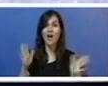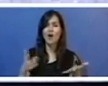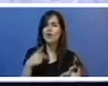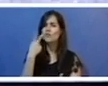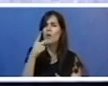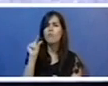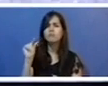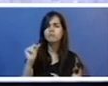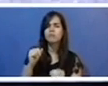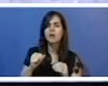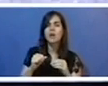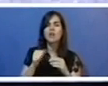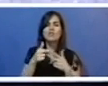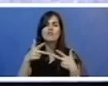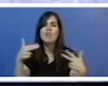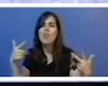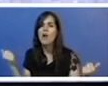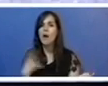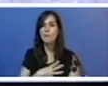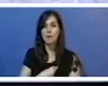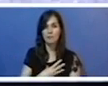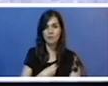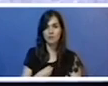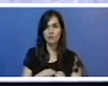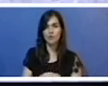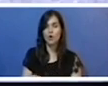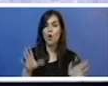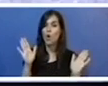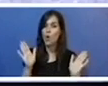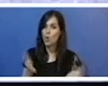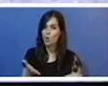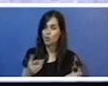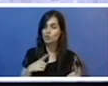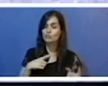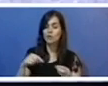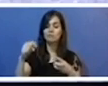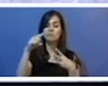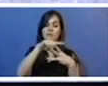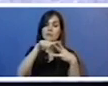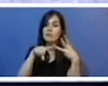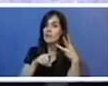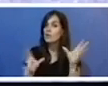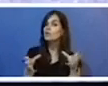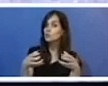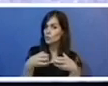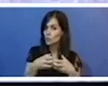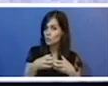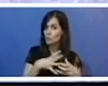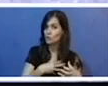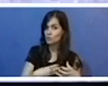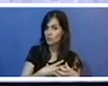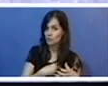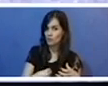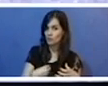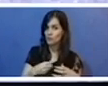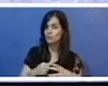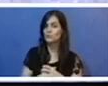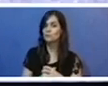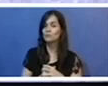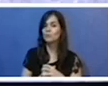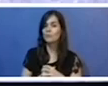essa diversidade desses mamíferos. Bom, atualmente nós temos 3 grupos de mamíferos: os